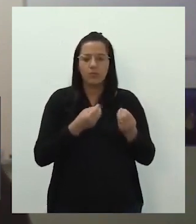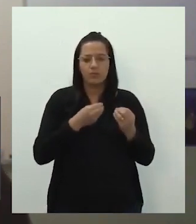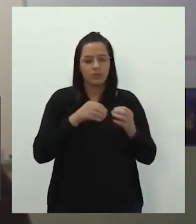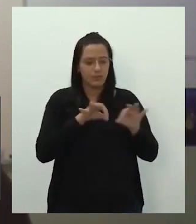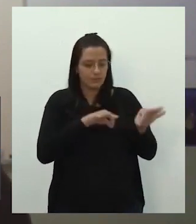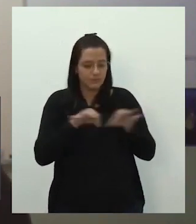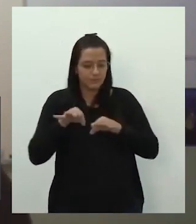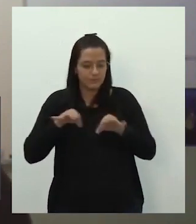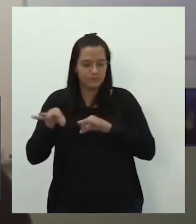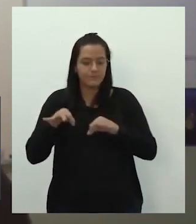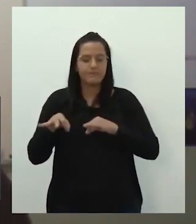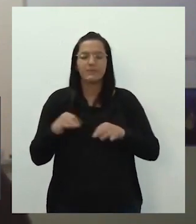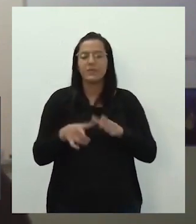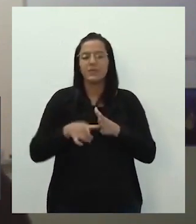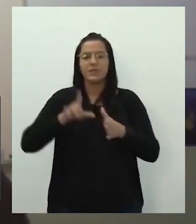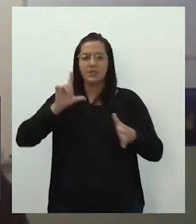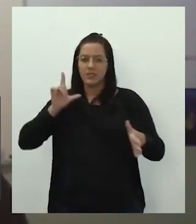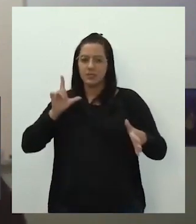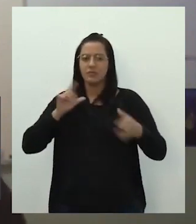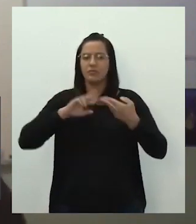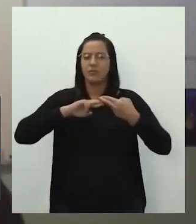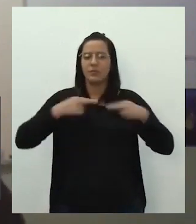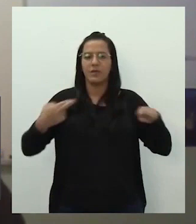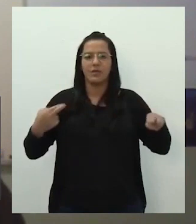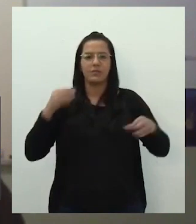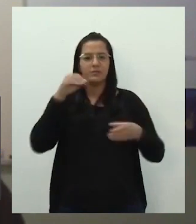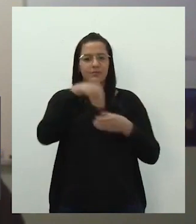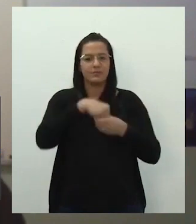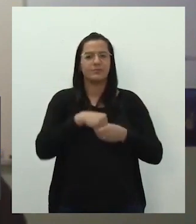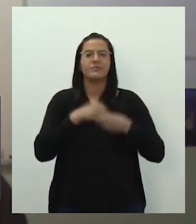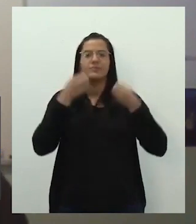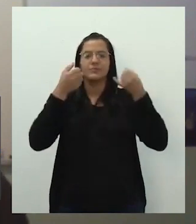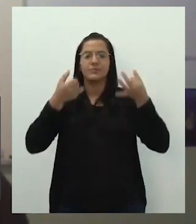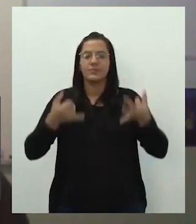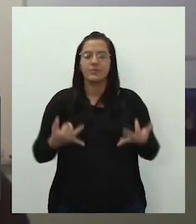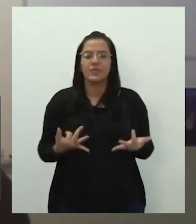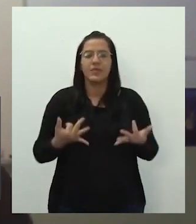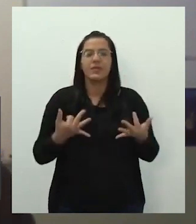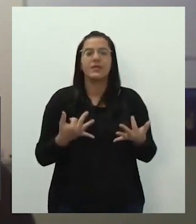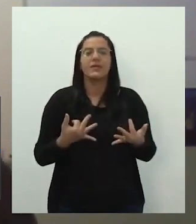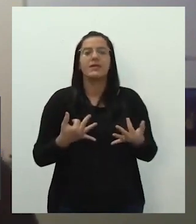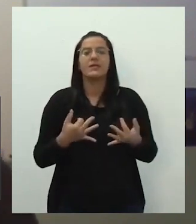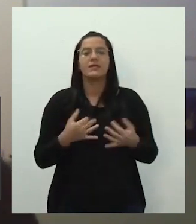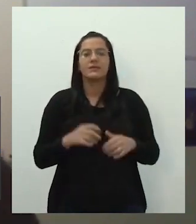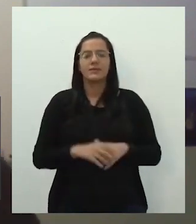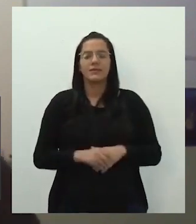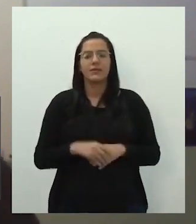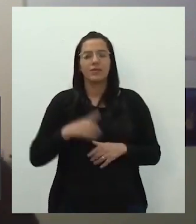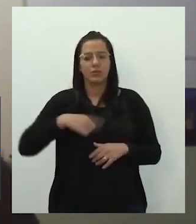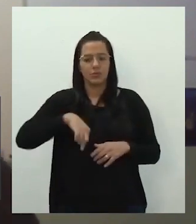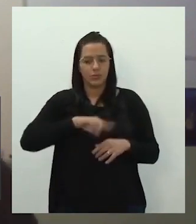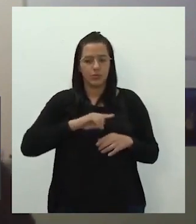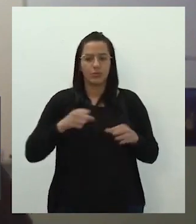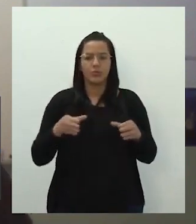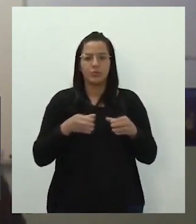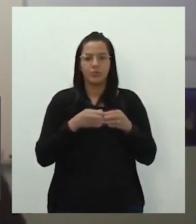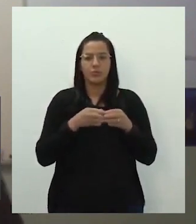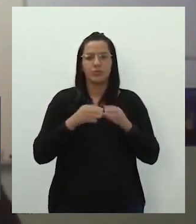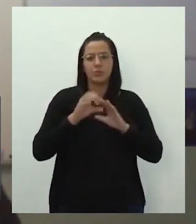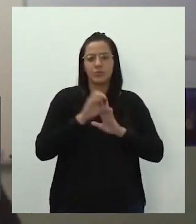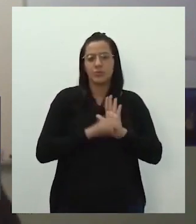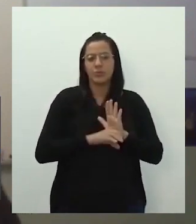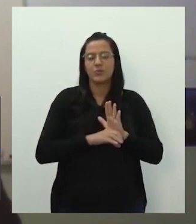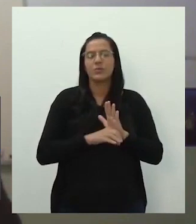antes dele ir para a rede, antes da gente conseguir ministrar essa aula propriamente dito, a equipe do currículo faz